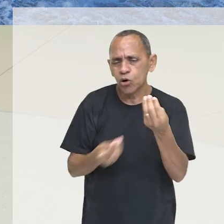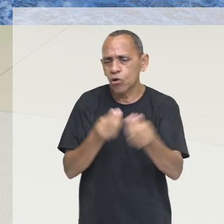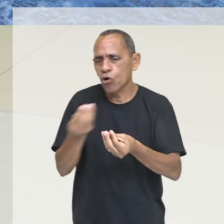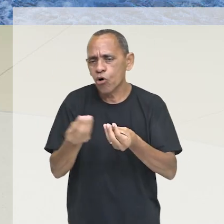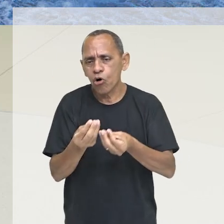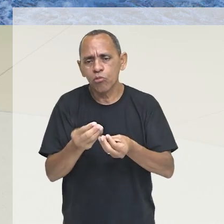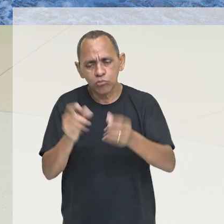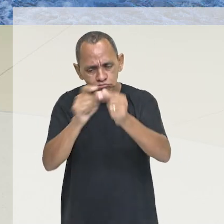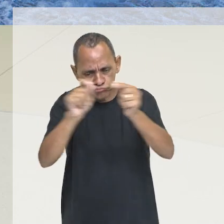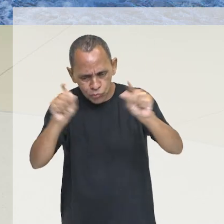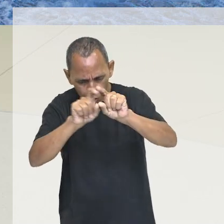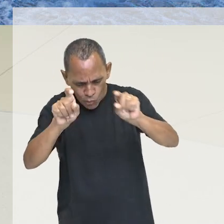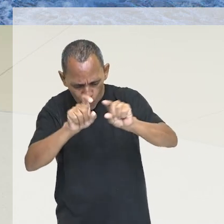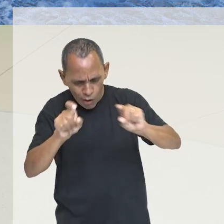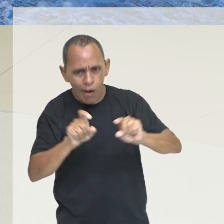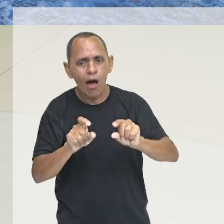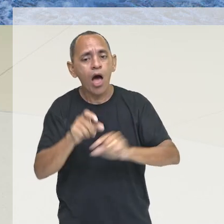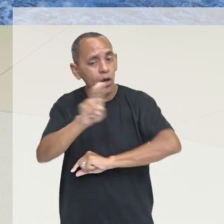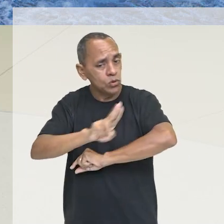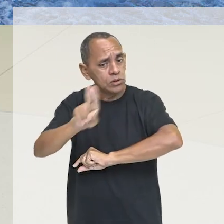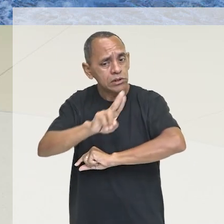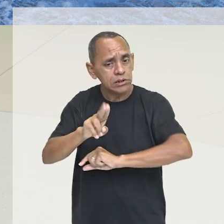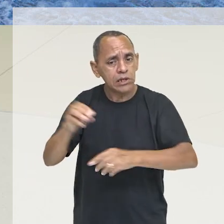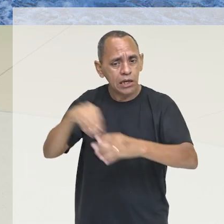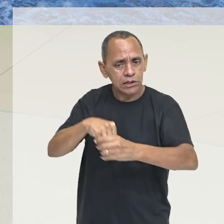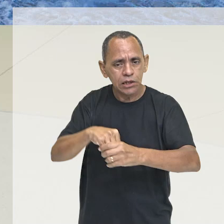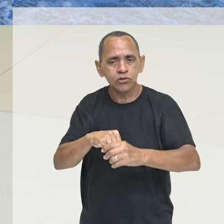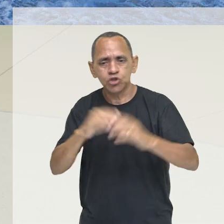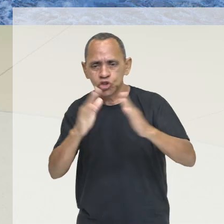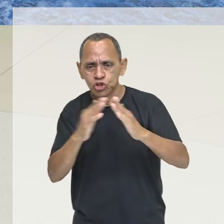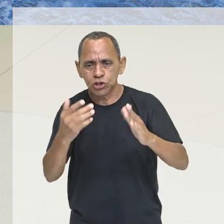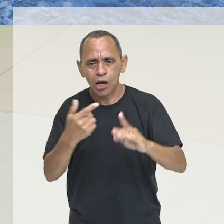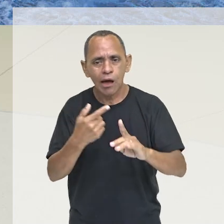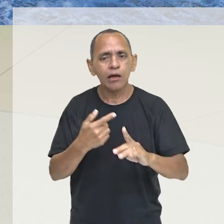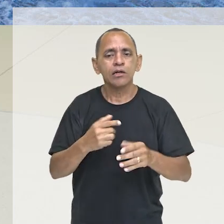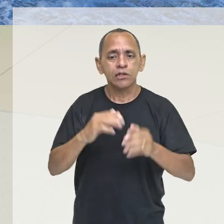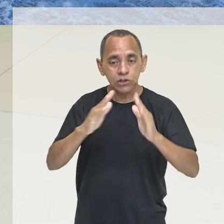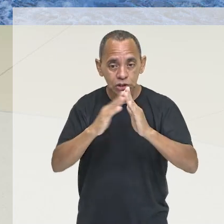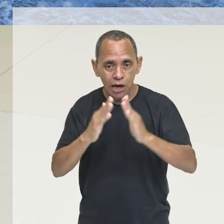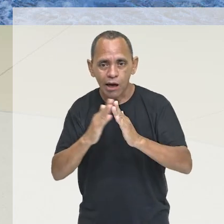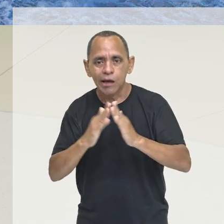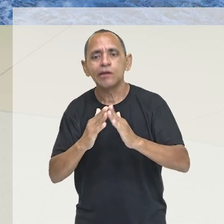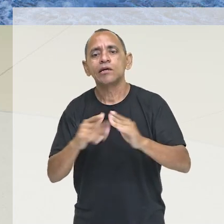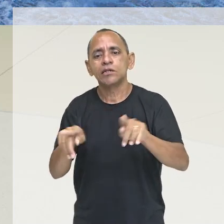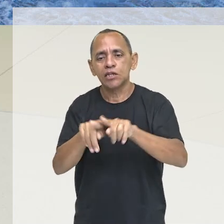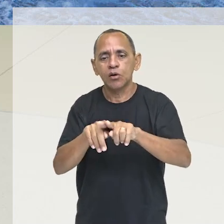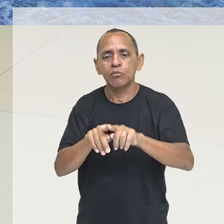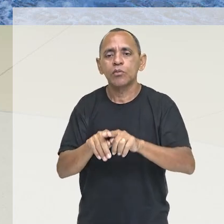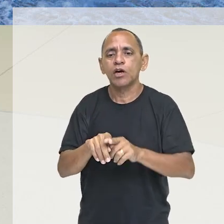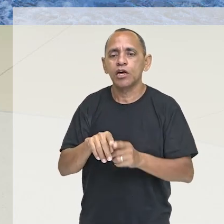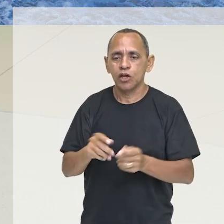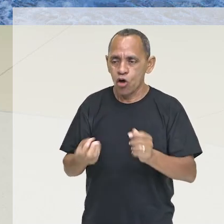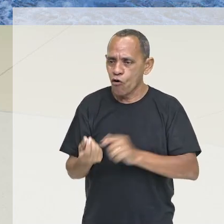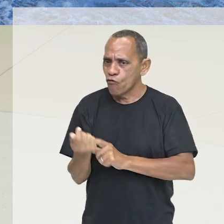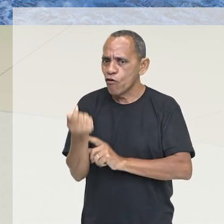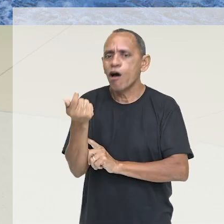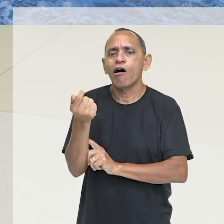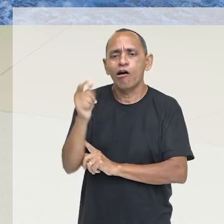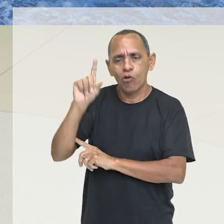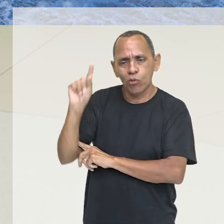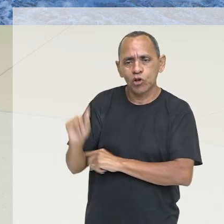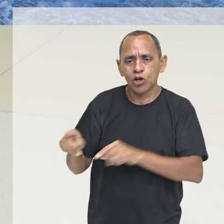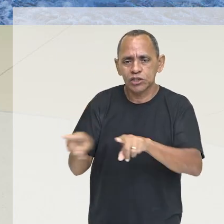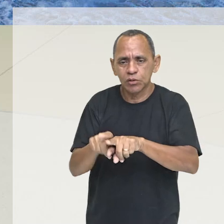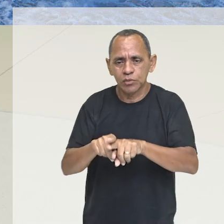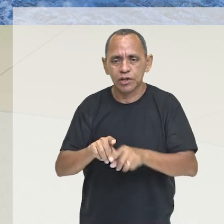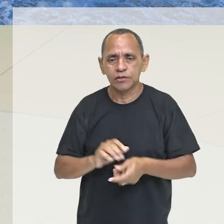eu posso aplicar na minha casa e custa menos. Claro que com um detalhe, né, pessoal? Quando se fala